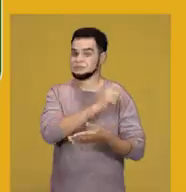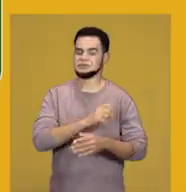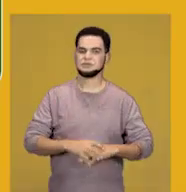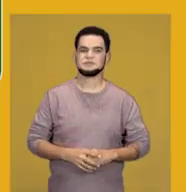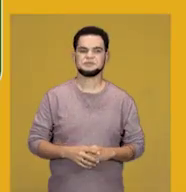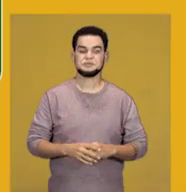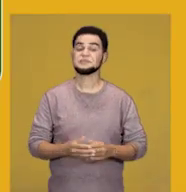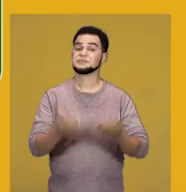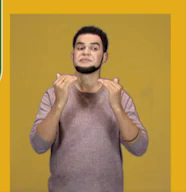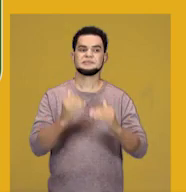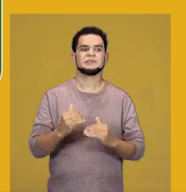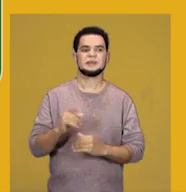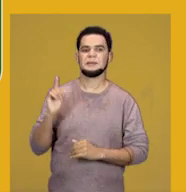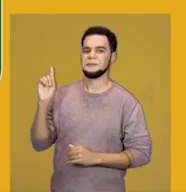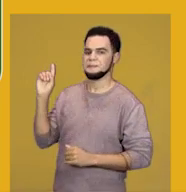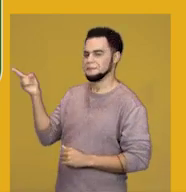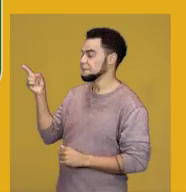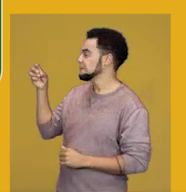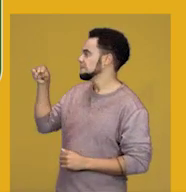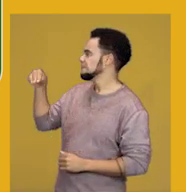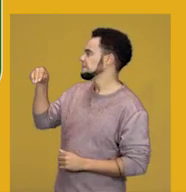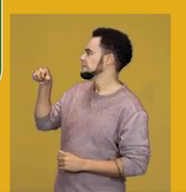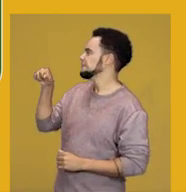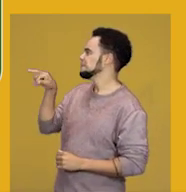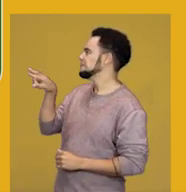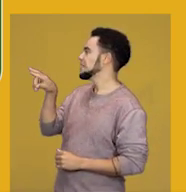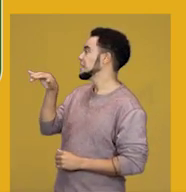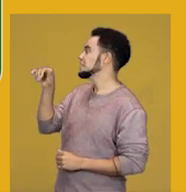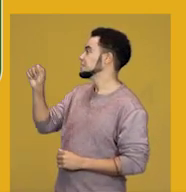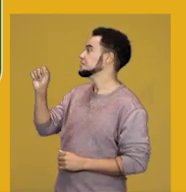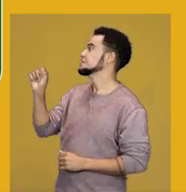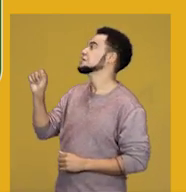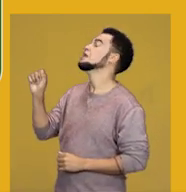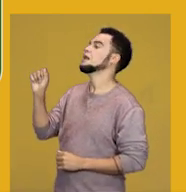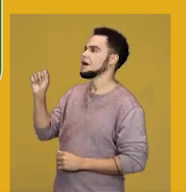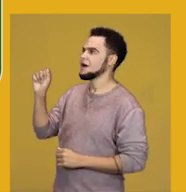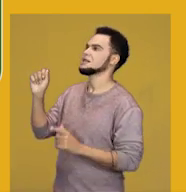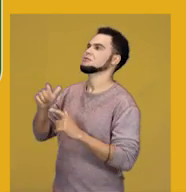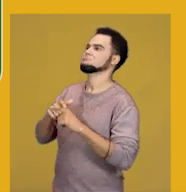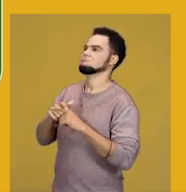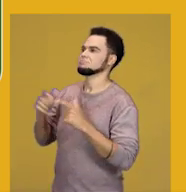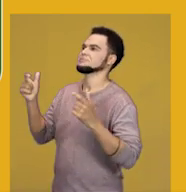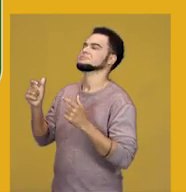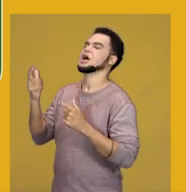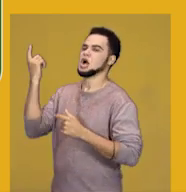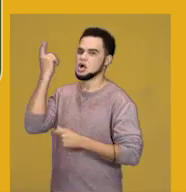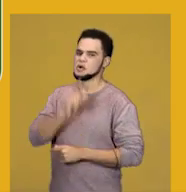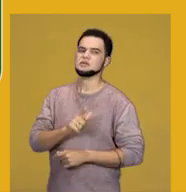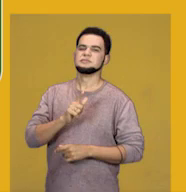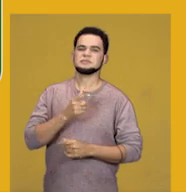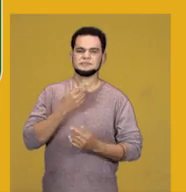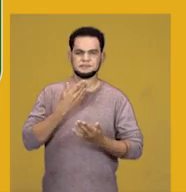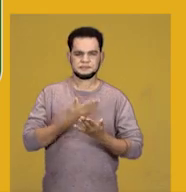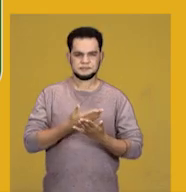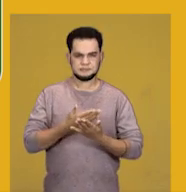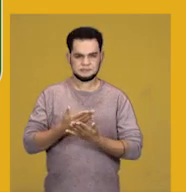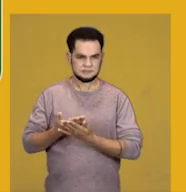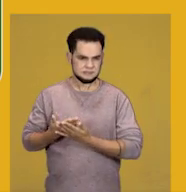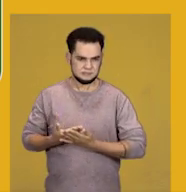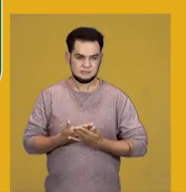não. A Maria, ela teve mais sorte do que o João, ela conseguiu fazer todo o